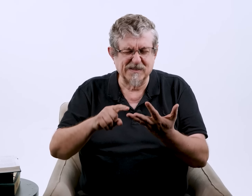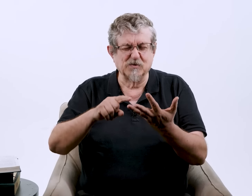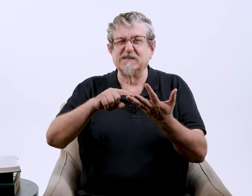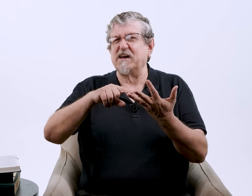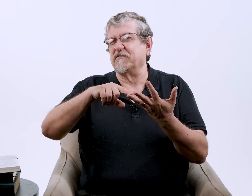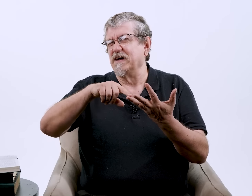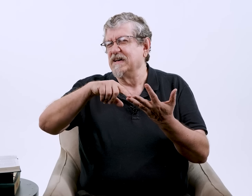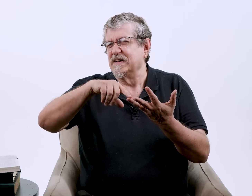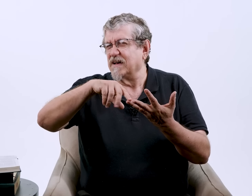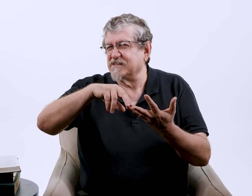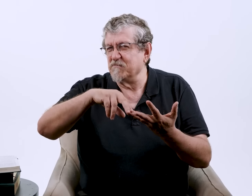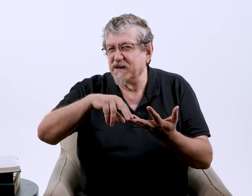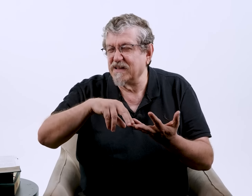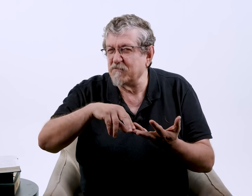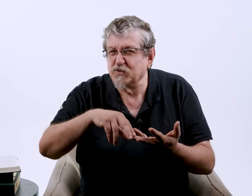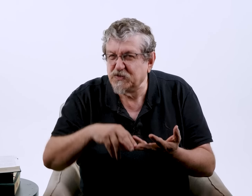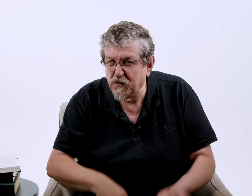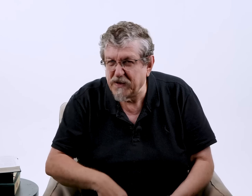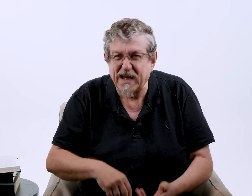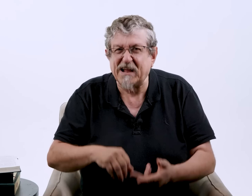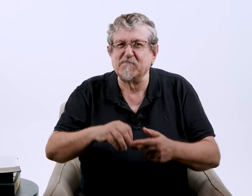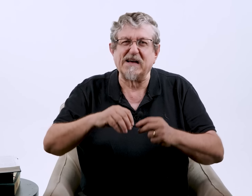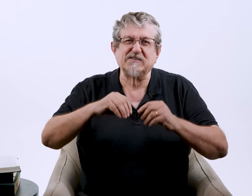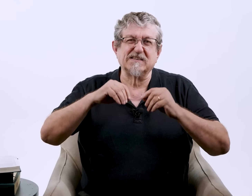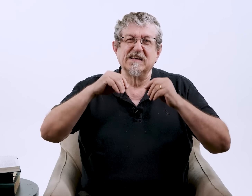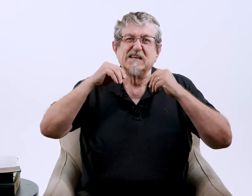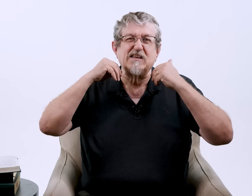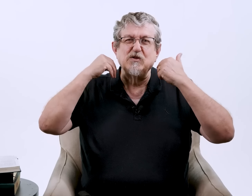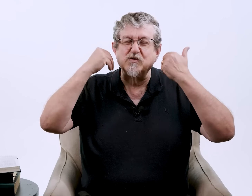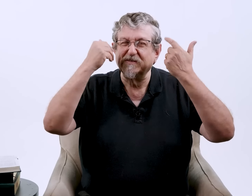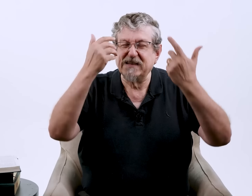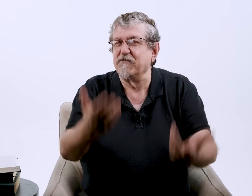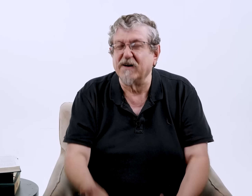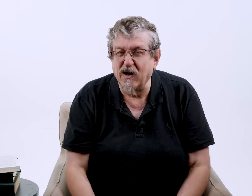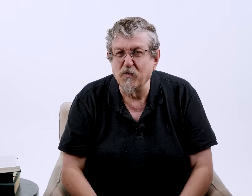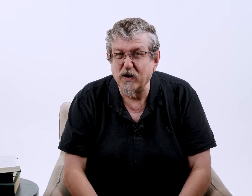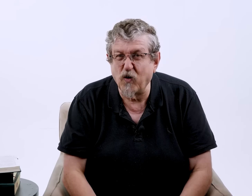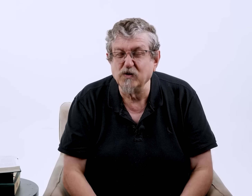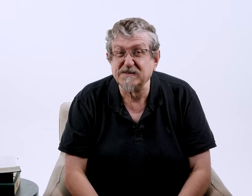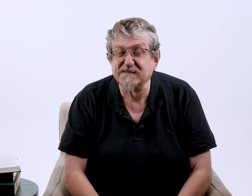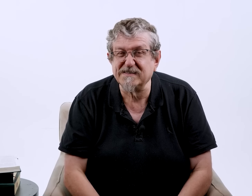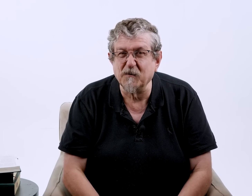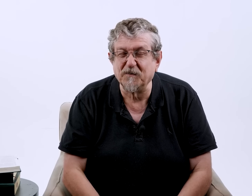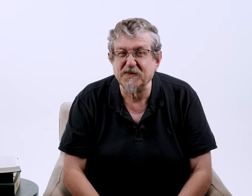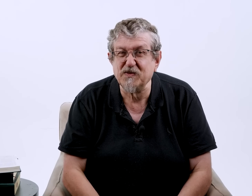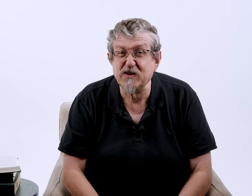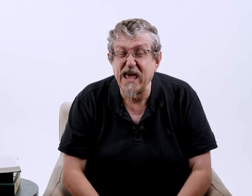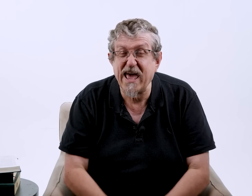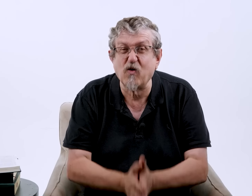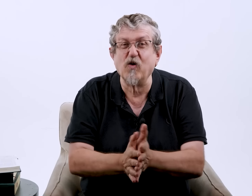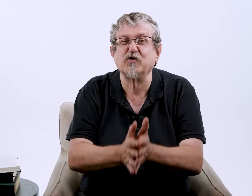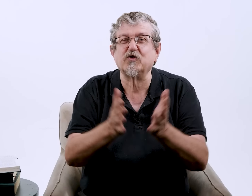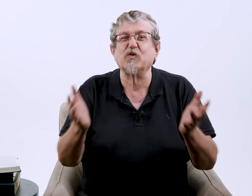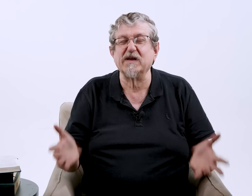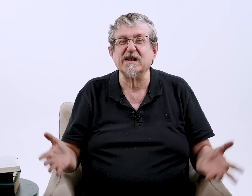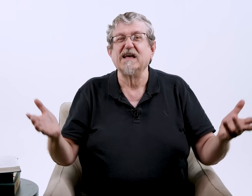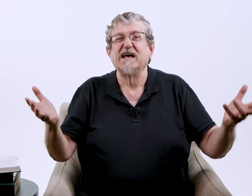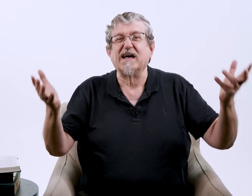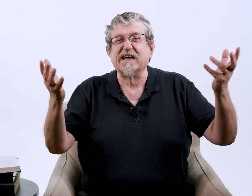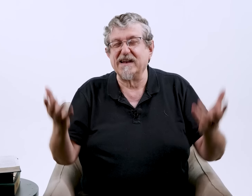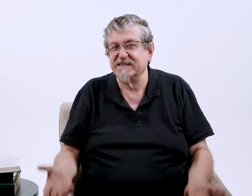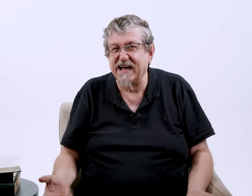esperança, que nos leva a saber que é possível virar a página, que nos leva a uma condição de